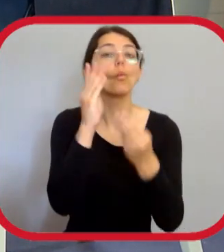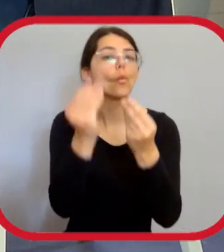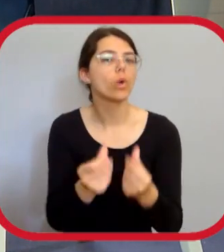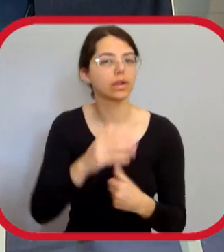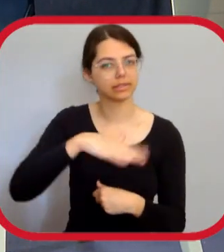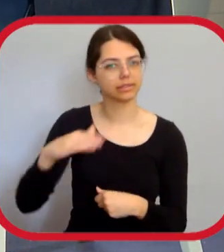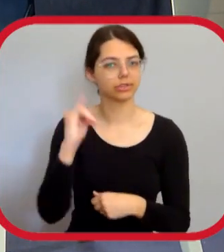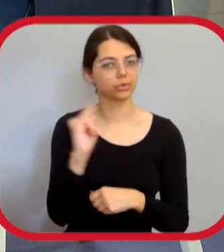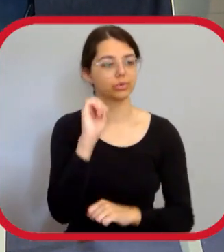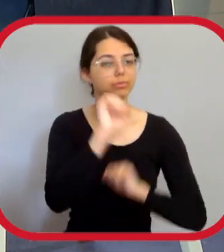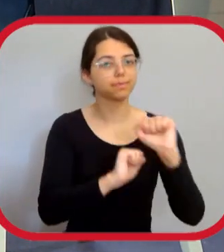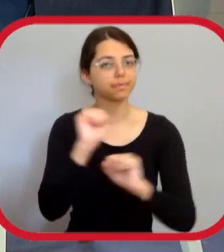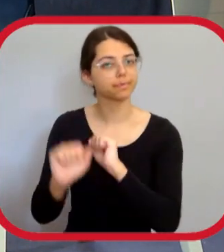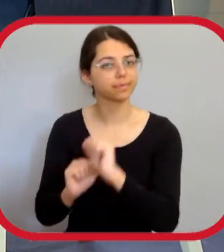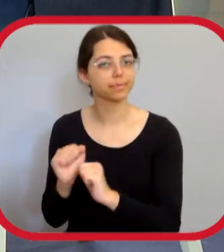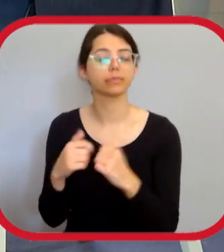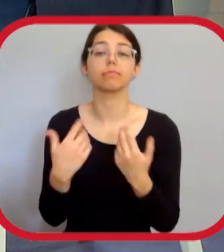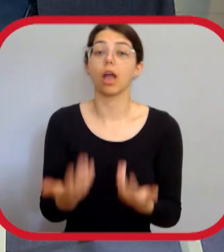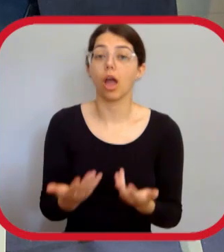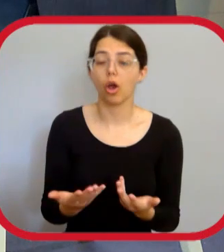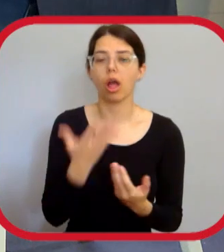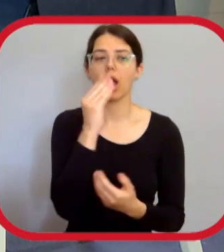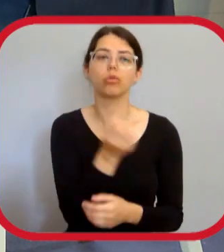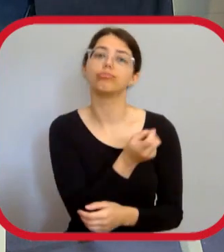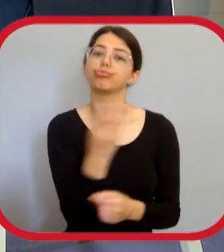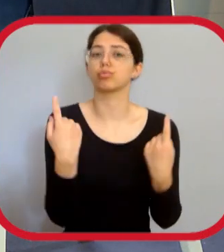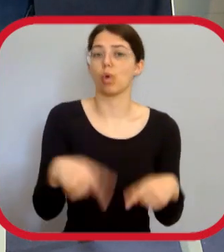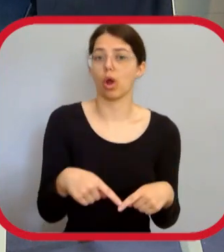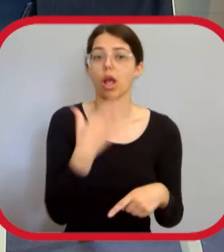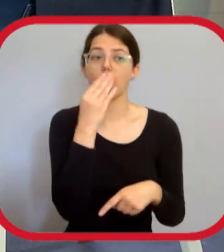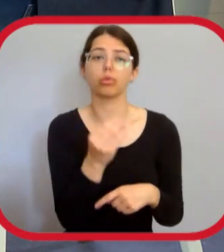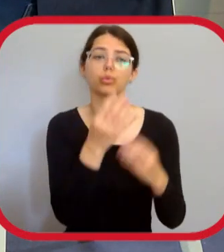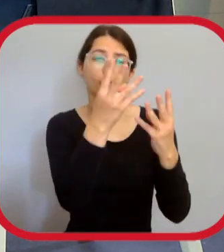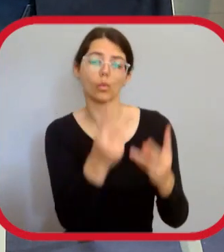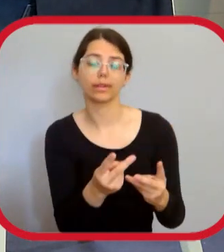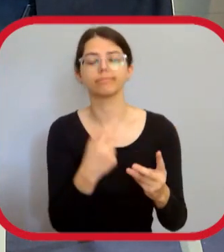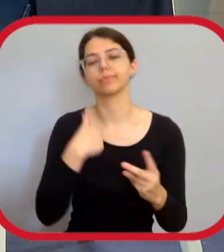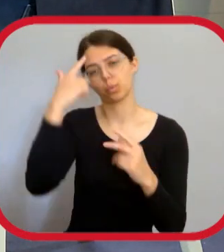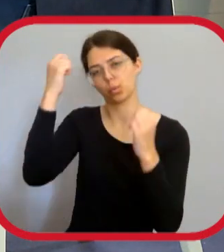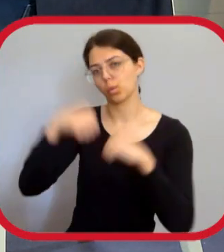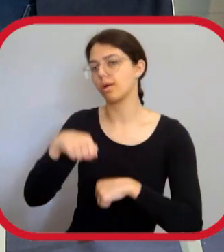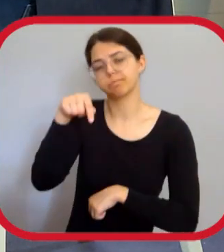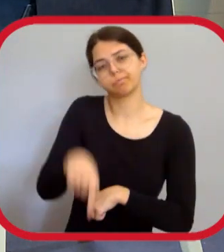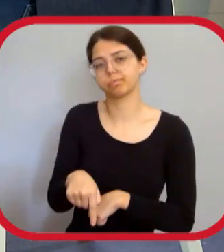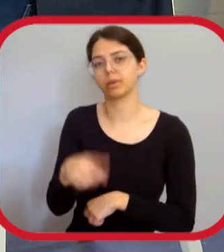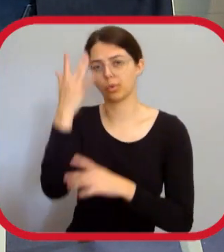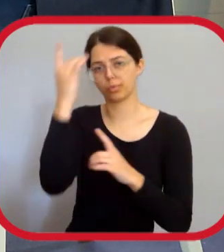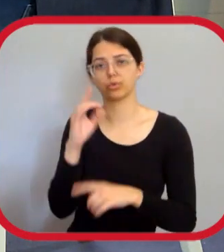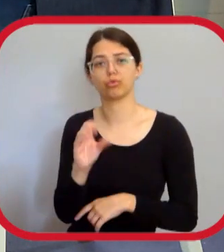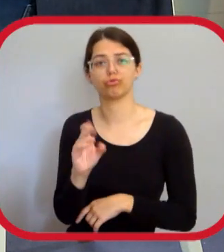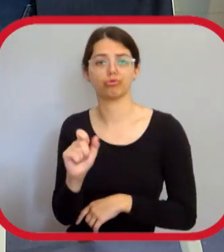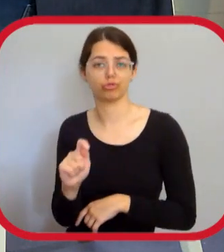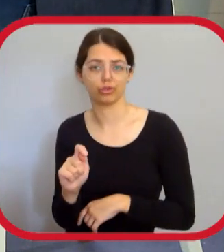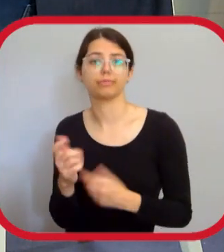forma de financiamento, a qualidade científica das instituições e, portanto, neste momento são alunos, ponto final, e quando são alunos, eu